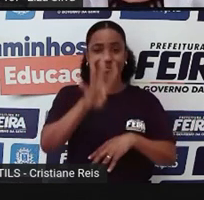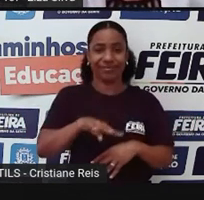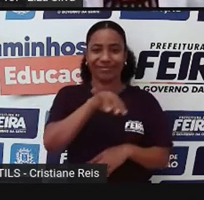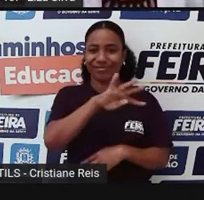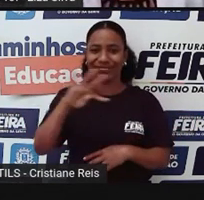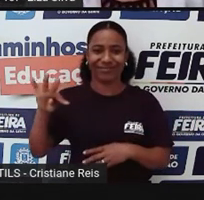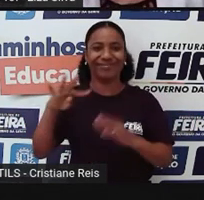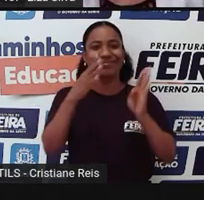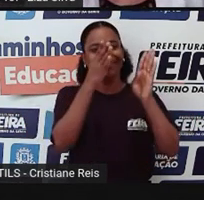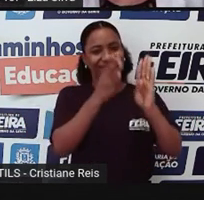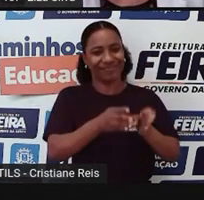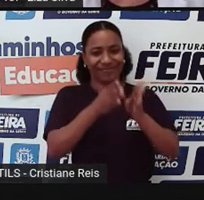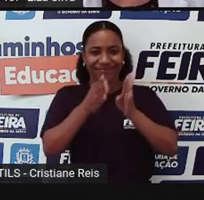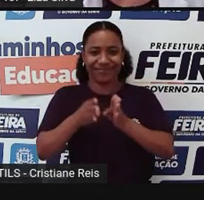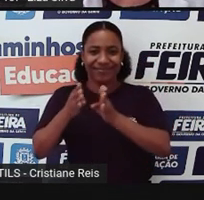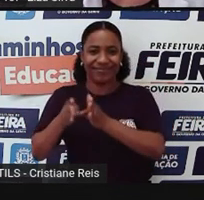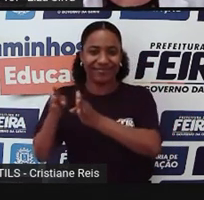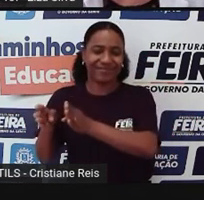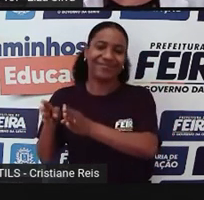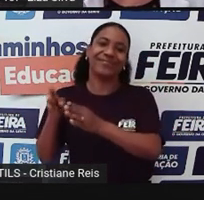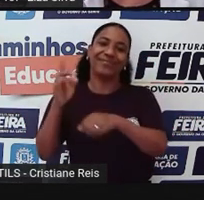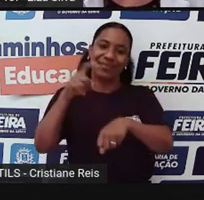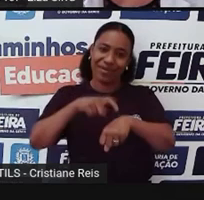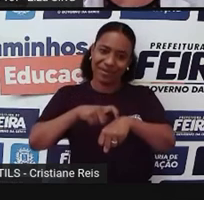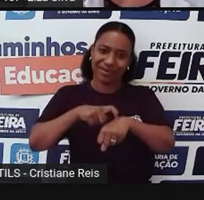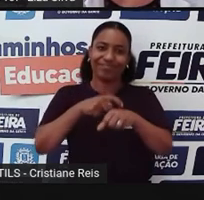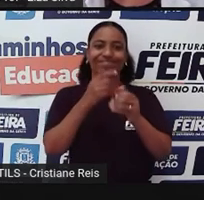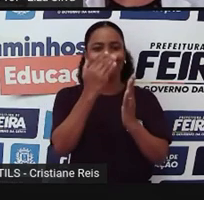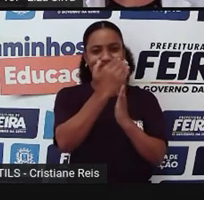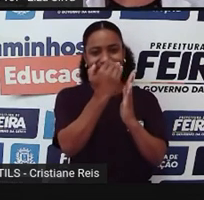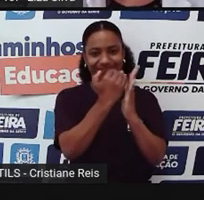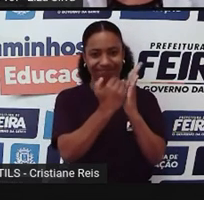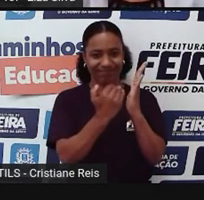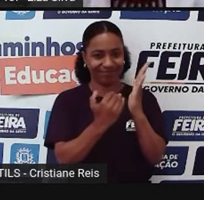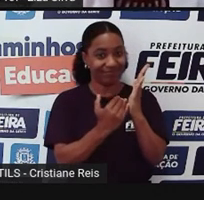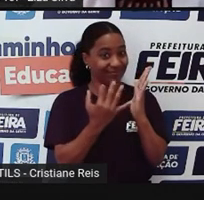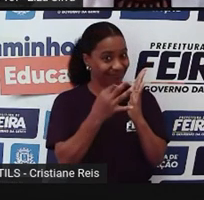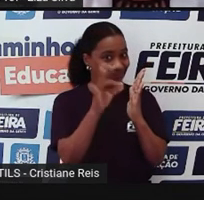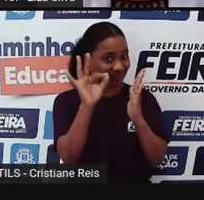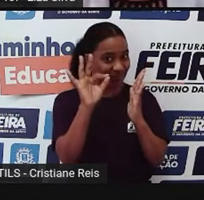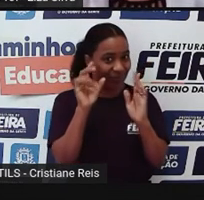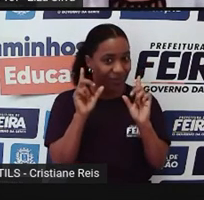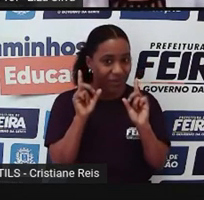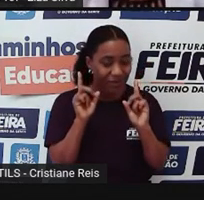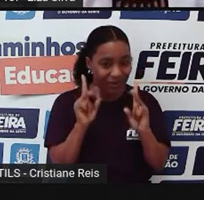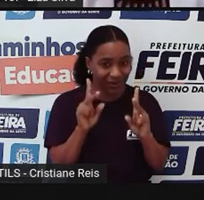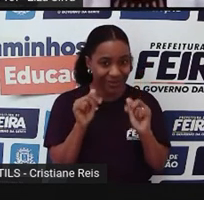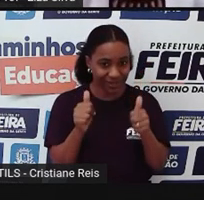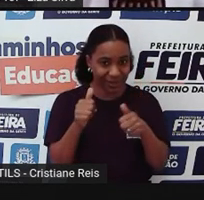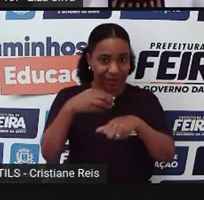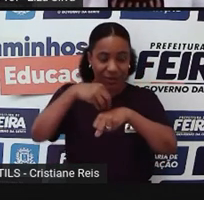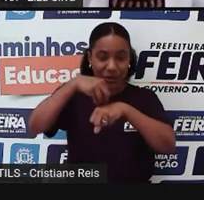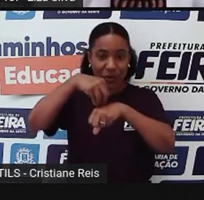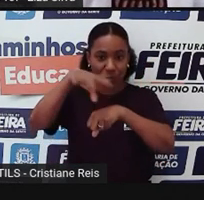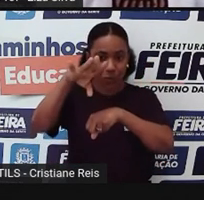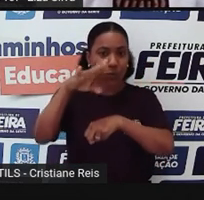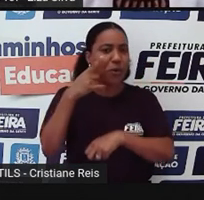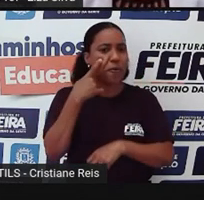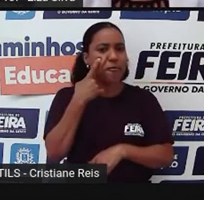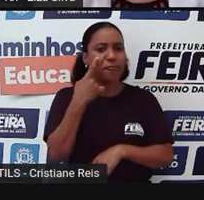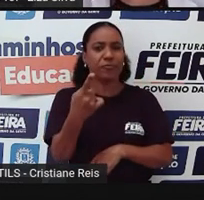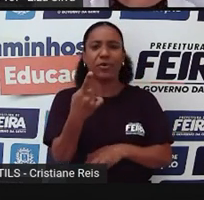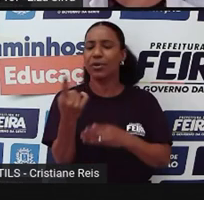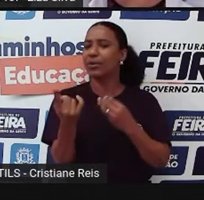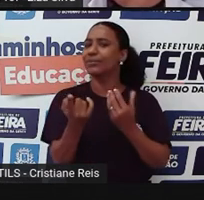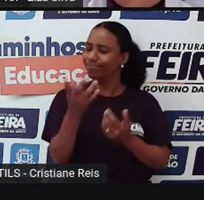table o que ele é importante para a organização do trabalho escolar Ok Segue uma dica sobre como você pode